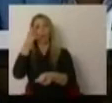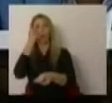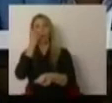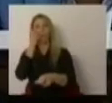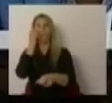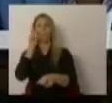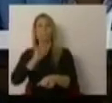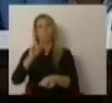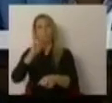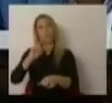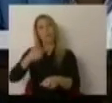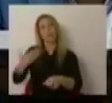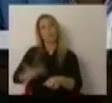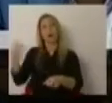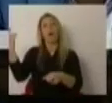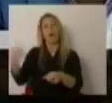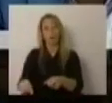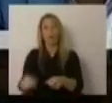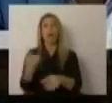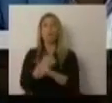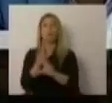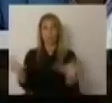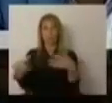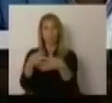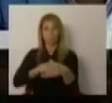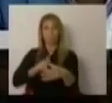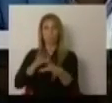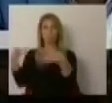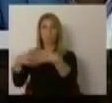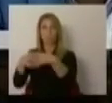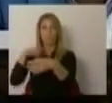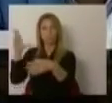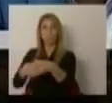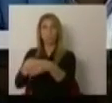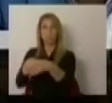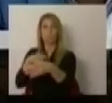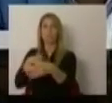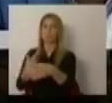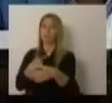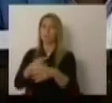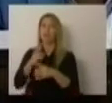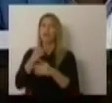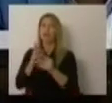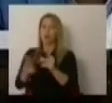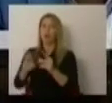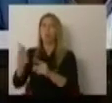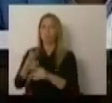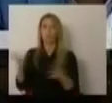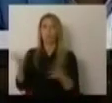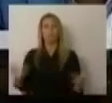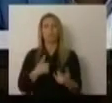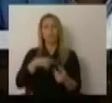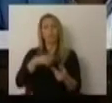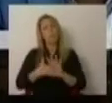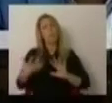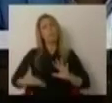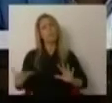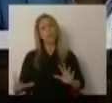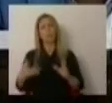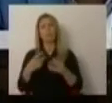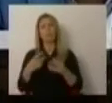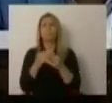preocupações levantadas pela comunidade portuguesa acumulam-se e o sentimento de incerteza é algo muito complicado de gerir, tanto mais